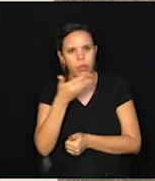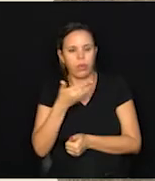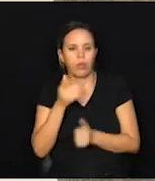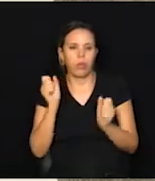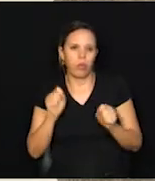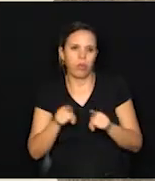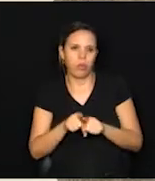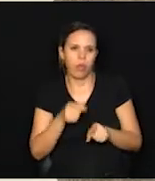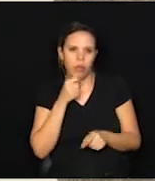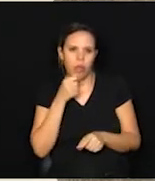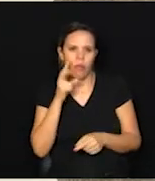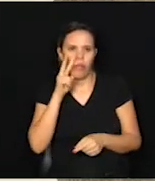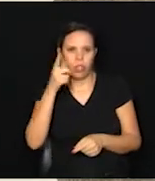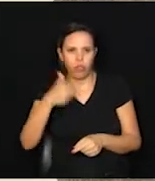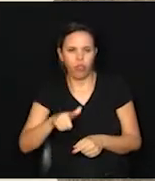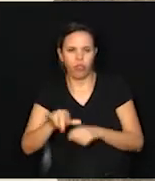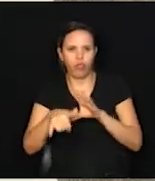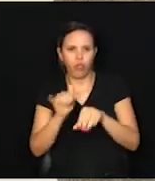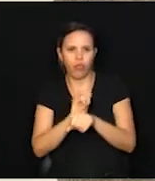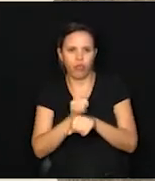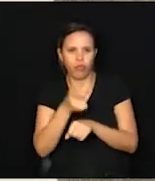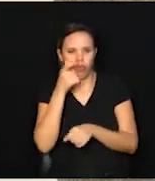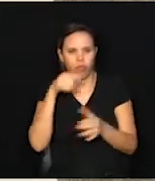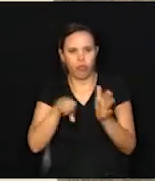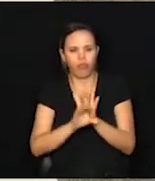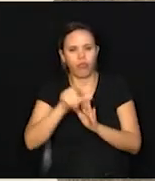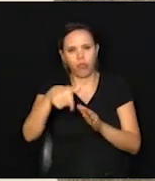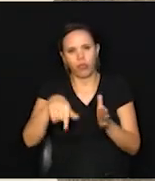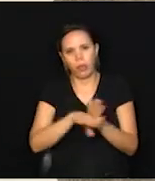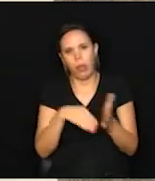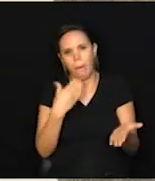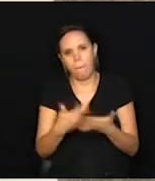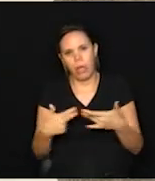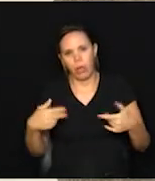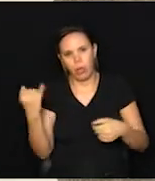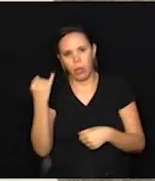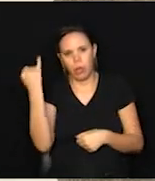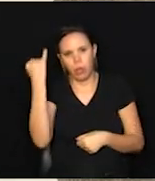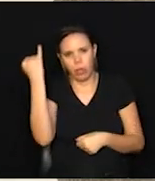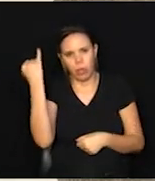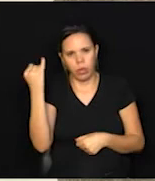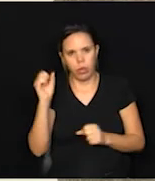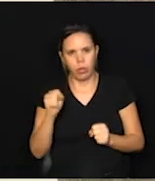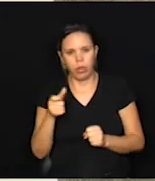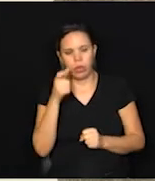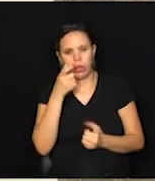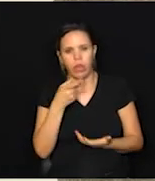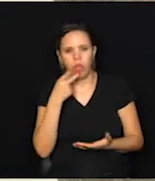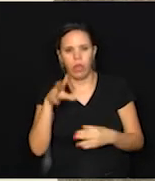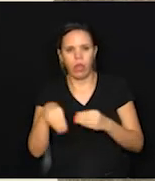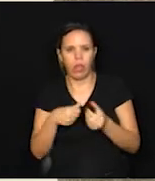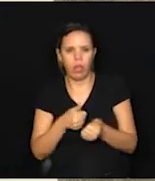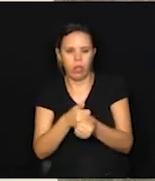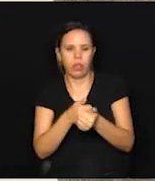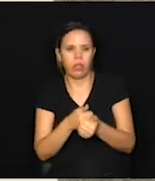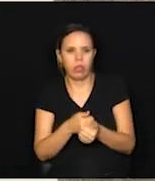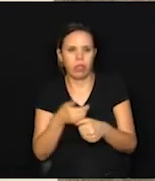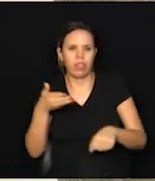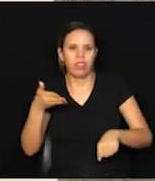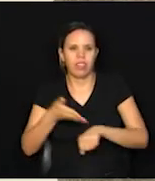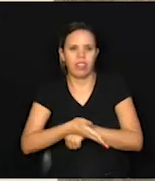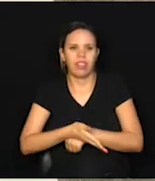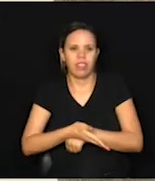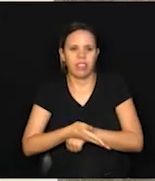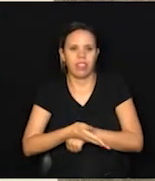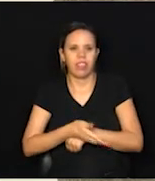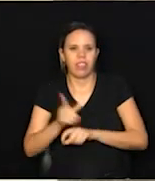ser reassistido pelo YouTube. Se você chegou depois ou perdeu algum ponto importante que você queria acompanhar, é só acessar o